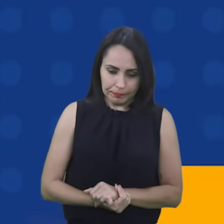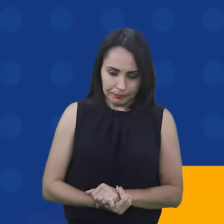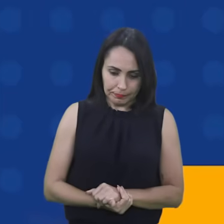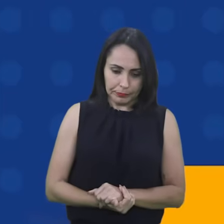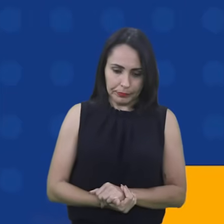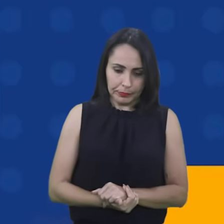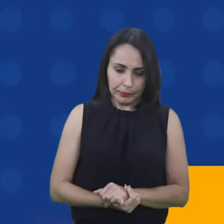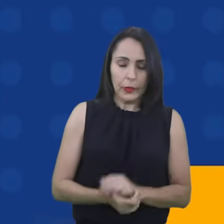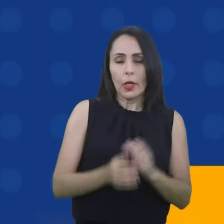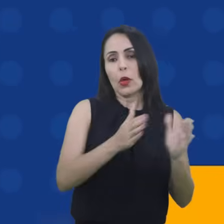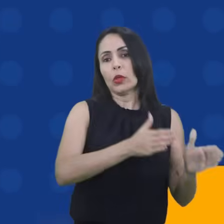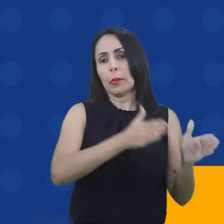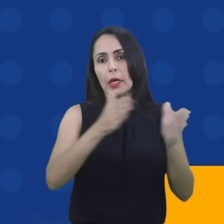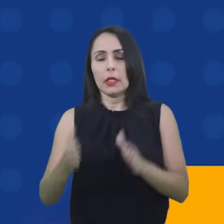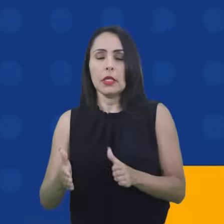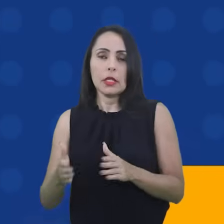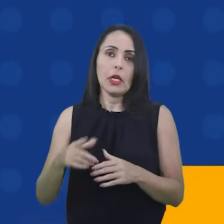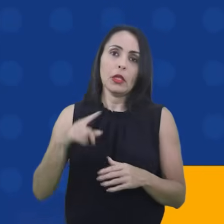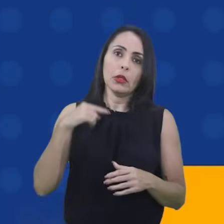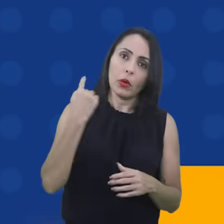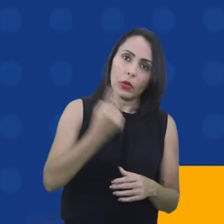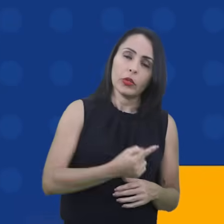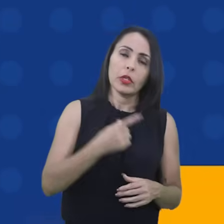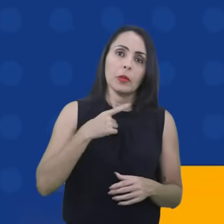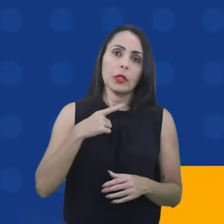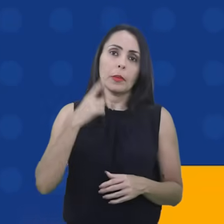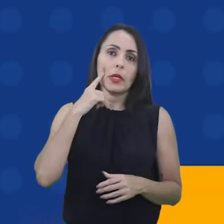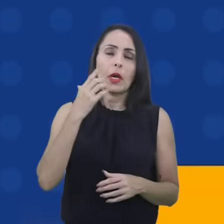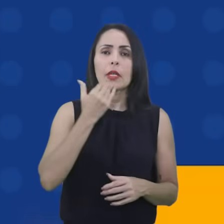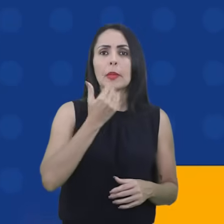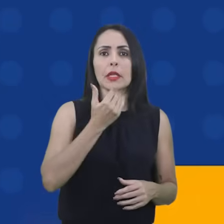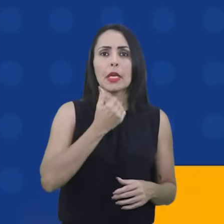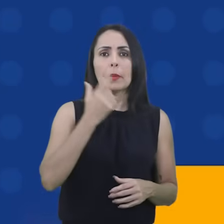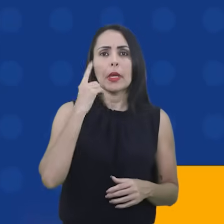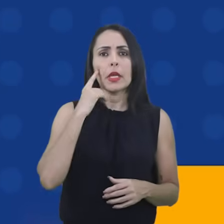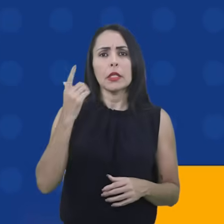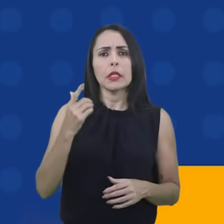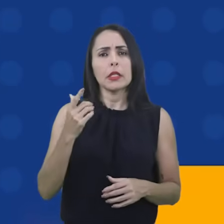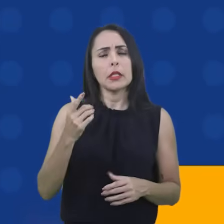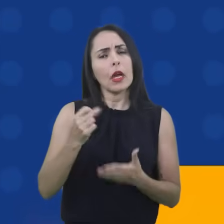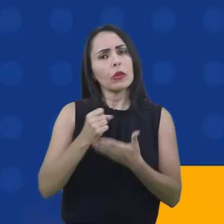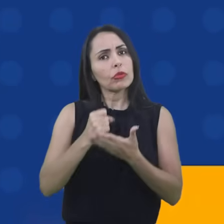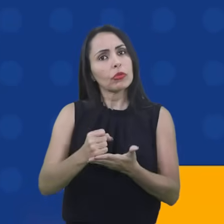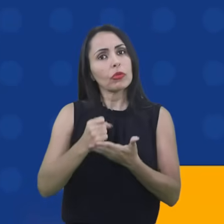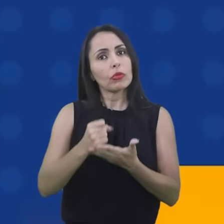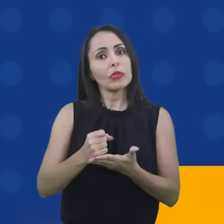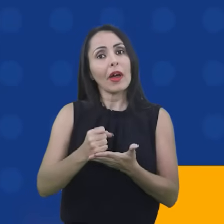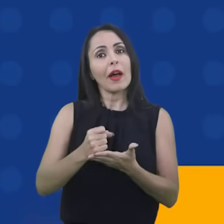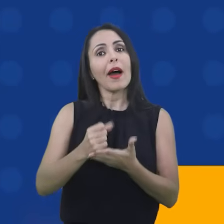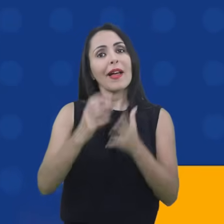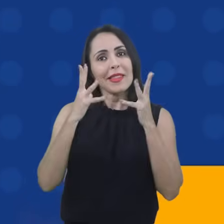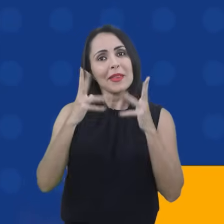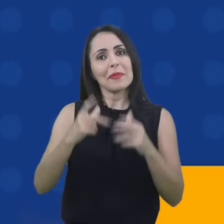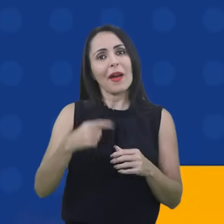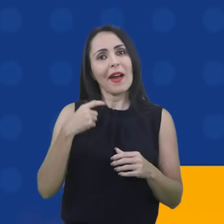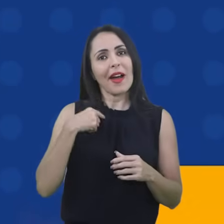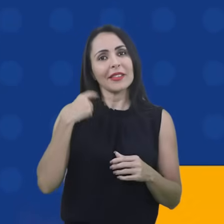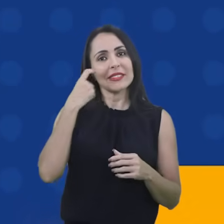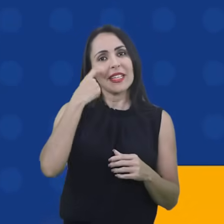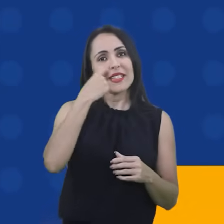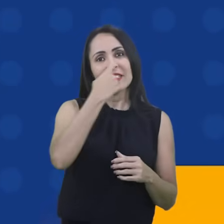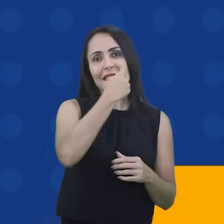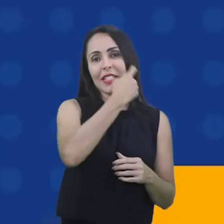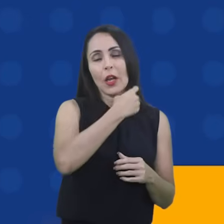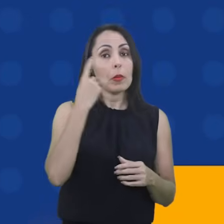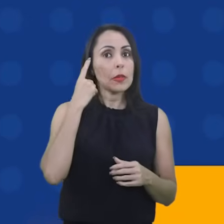Em contrapartida, nós temos também, né, os alimentos que auxiliam, né, a limpar os dentes, né? Observem